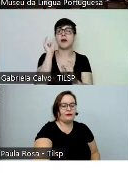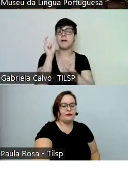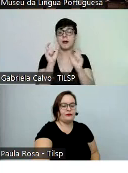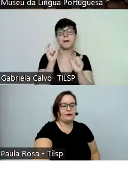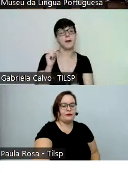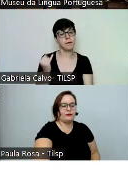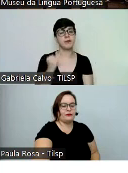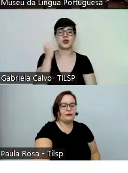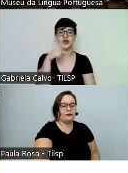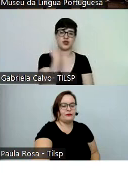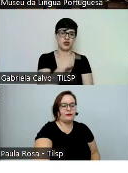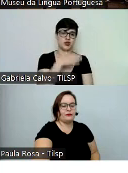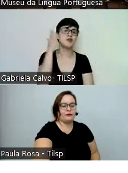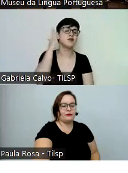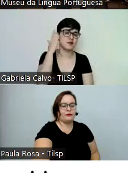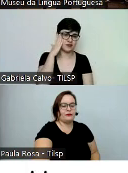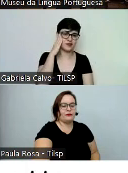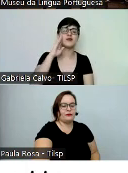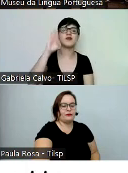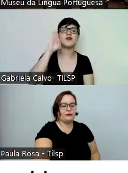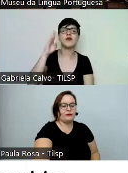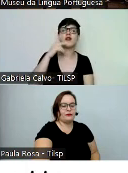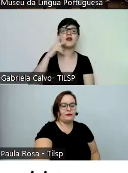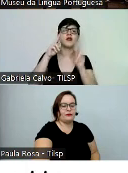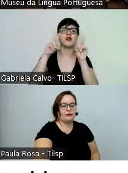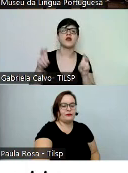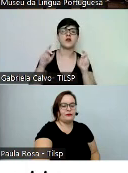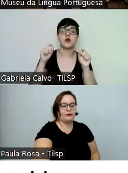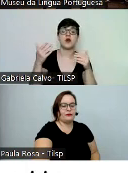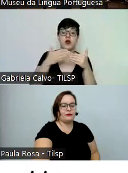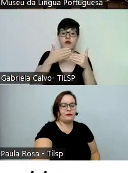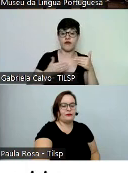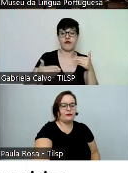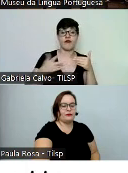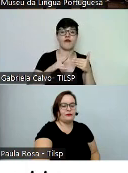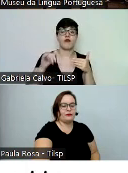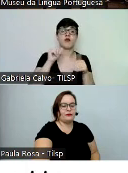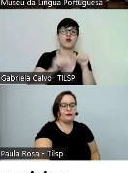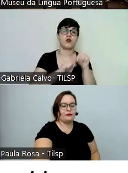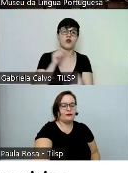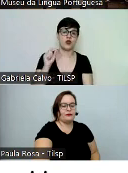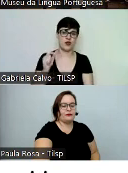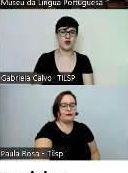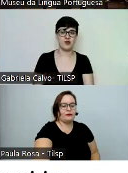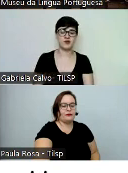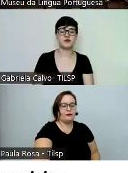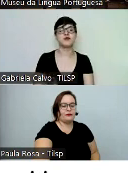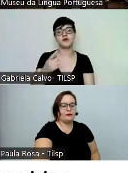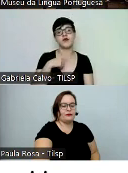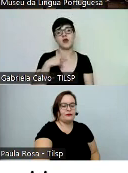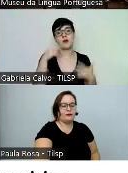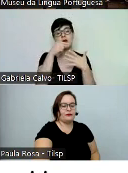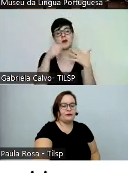nós aqui principalmente pensando no que nós vamos fazer daqui para frente com essa definição Essas são alguns